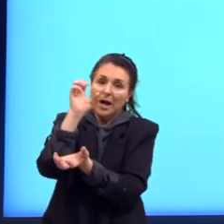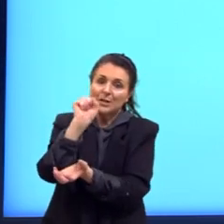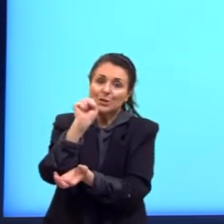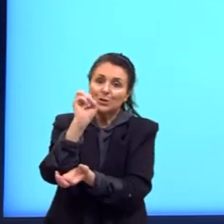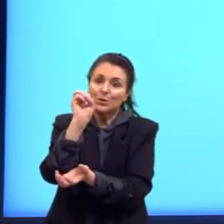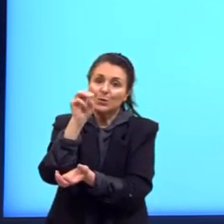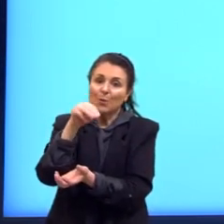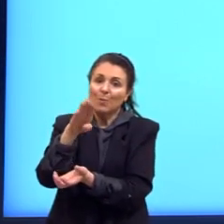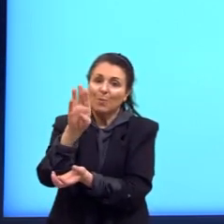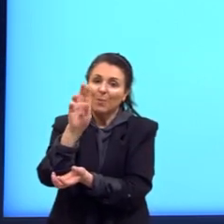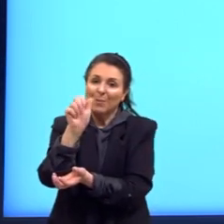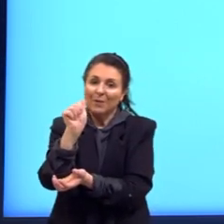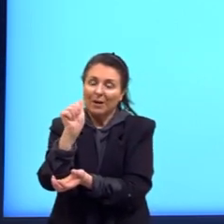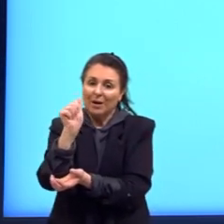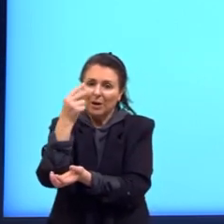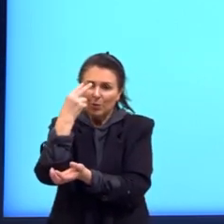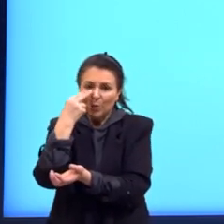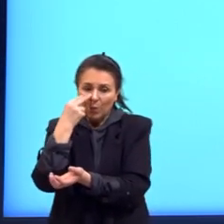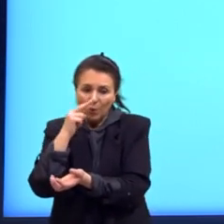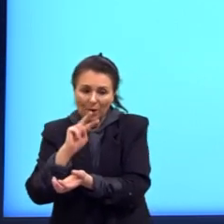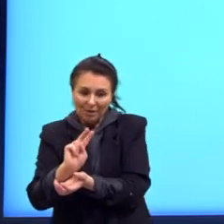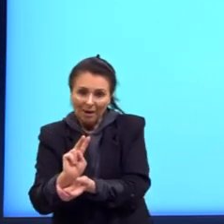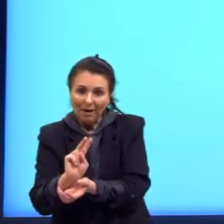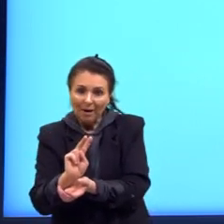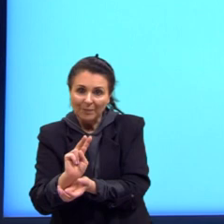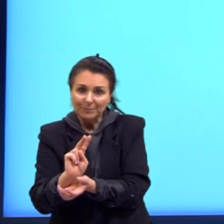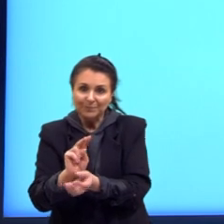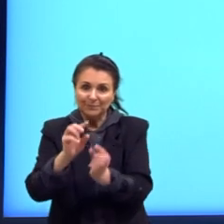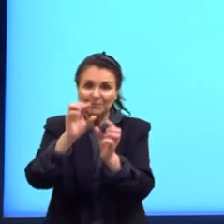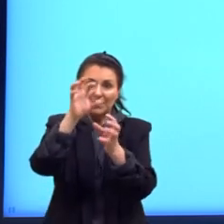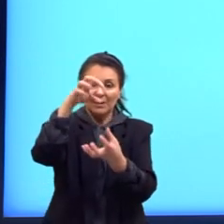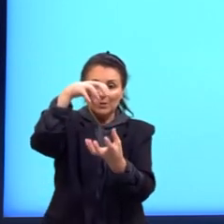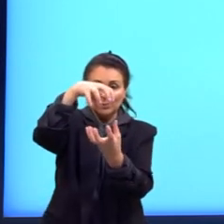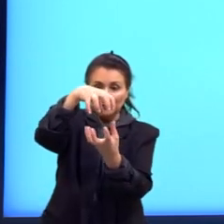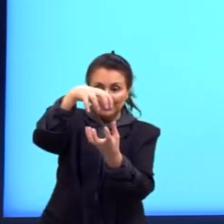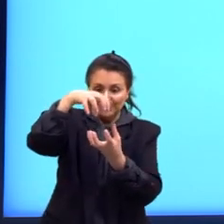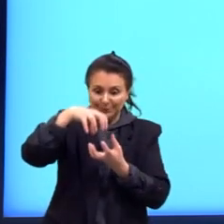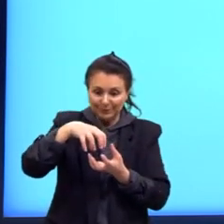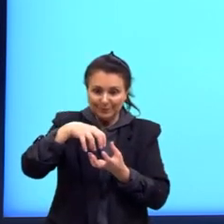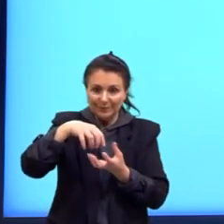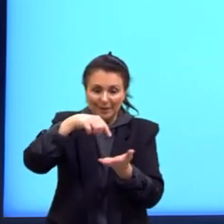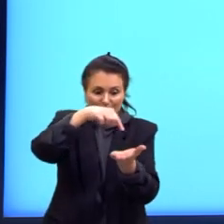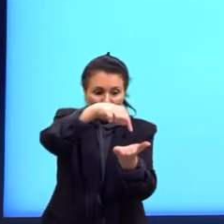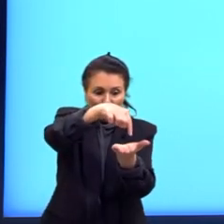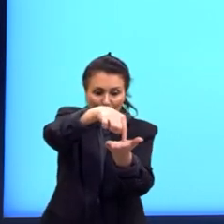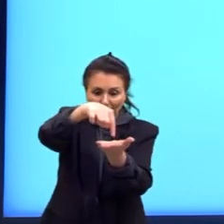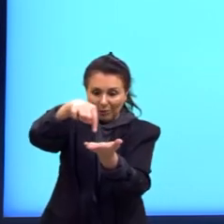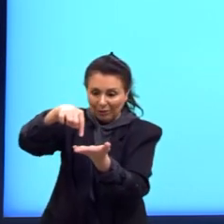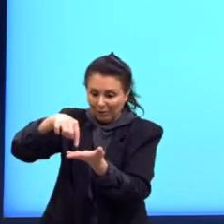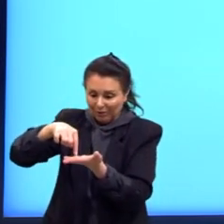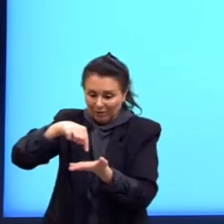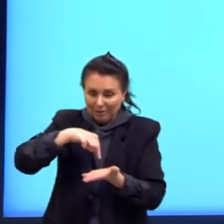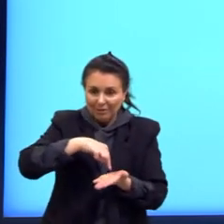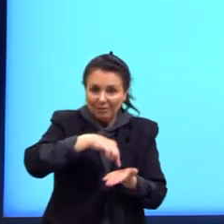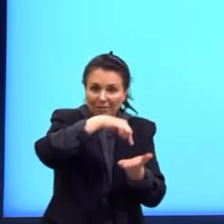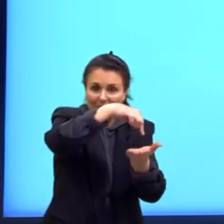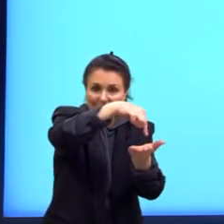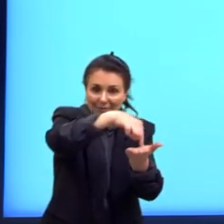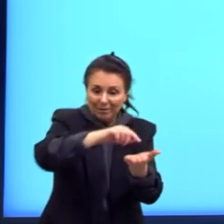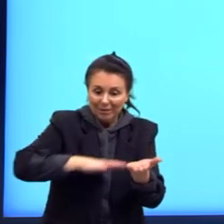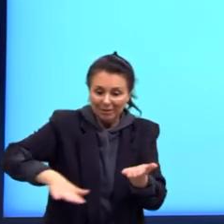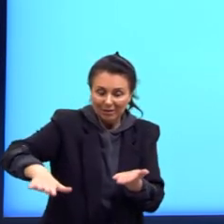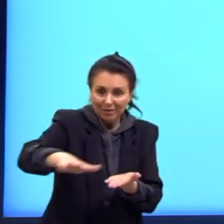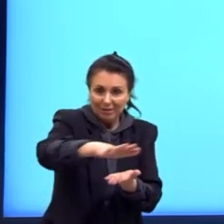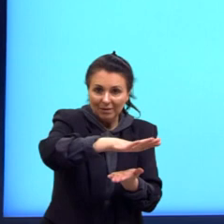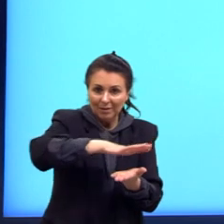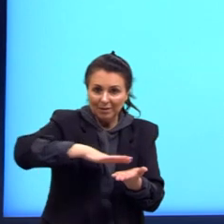quando nós visualizarmos a sombra delas seriam pontos né nós teremos aqui os pontinhos então no